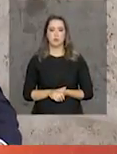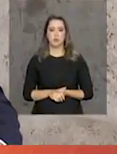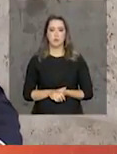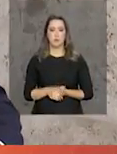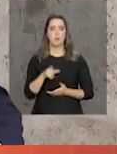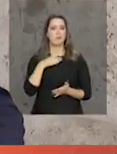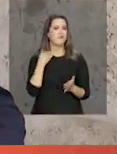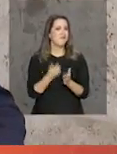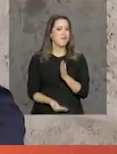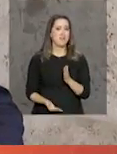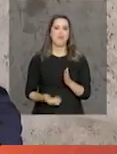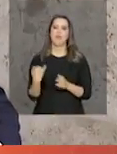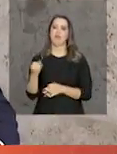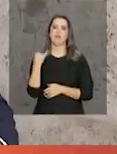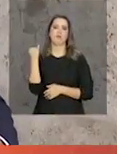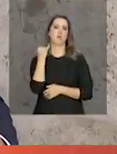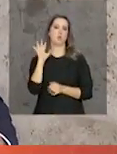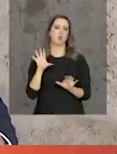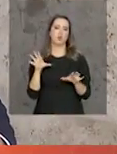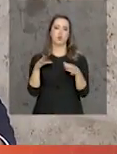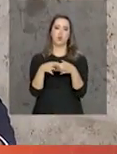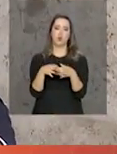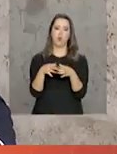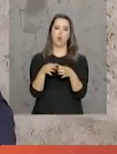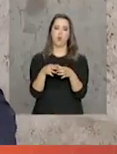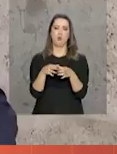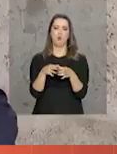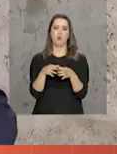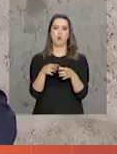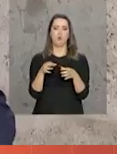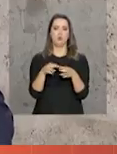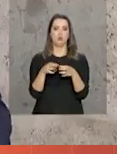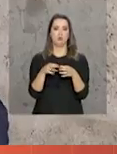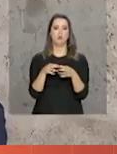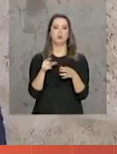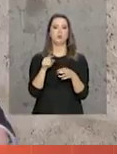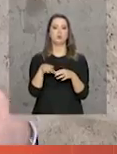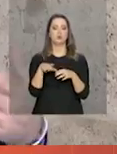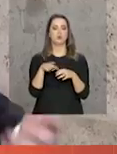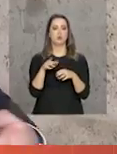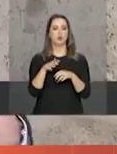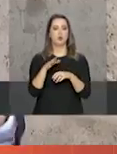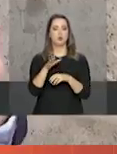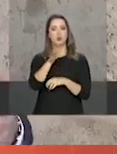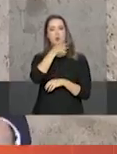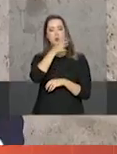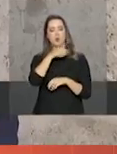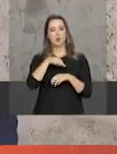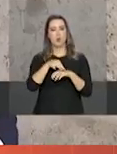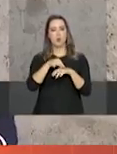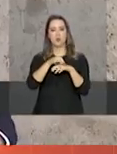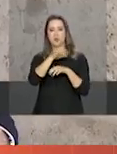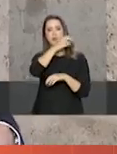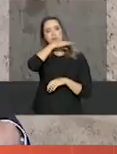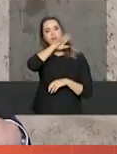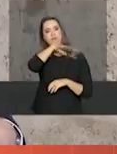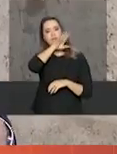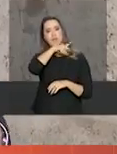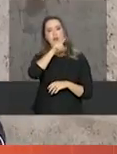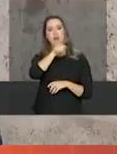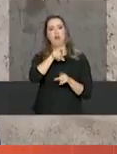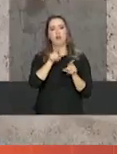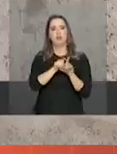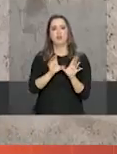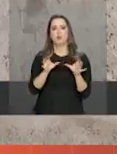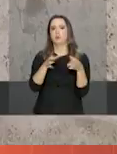Houve perdas muito importantes de, né, de animais e prejuízos